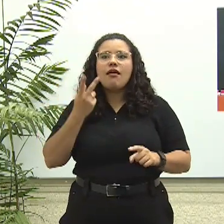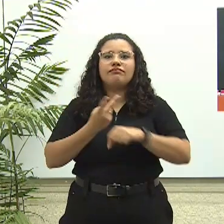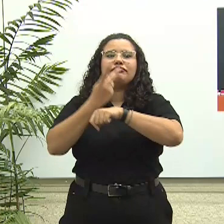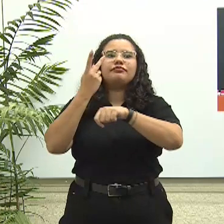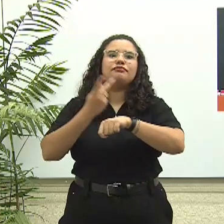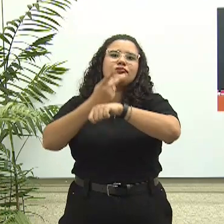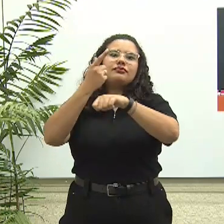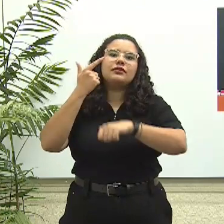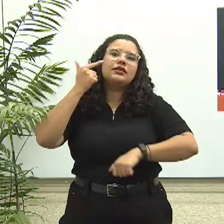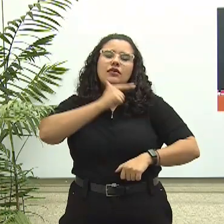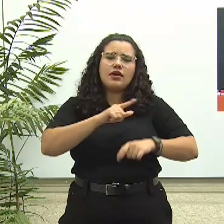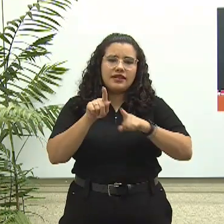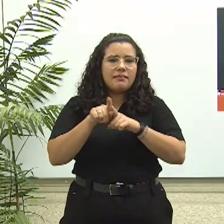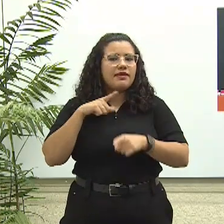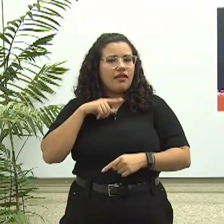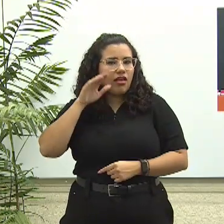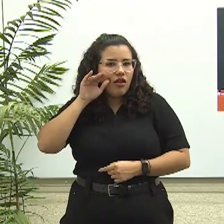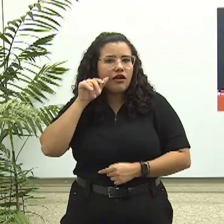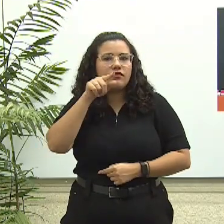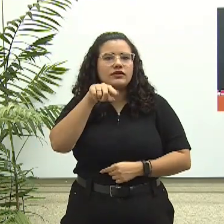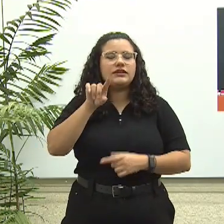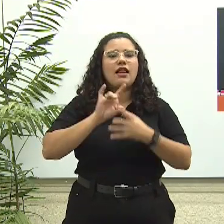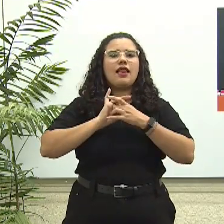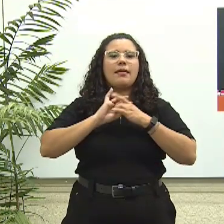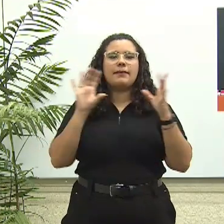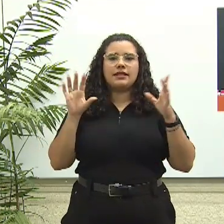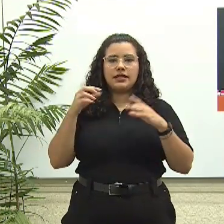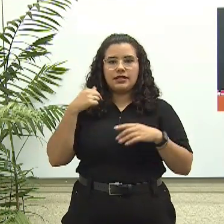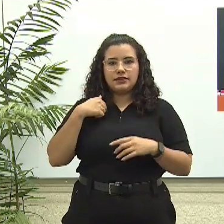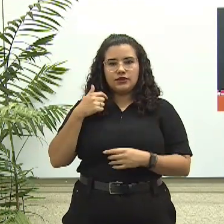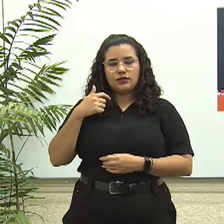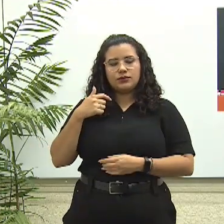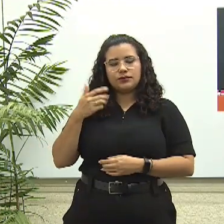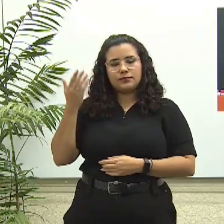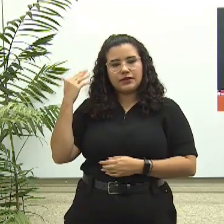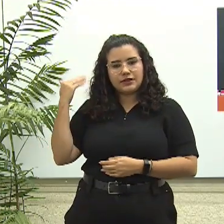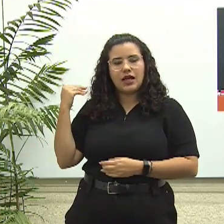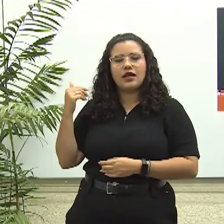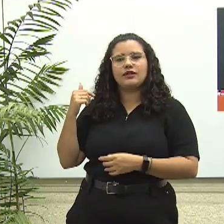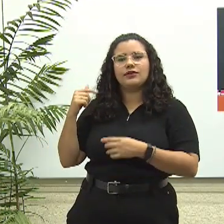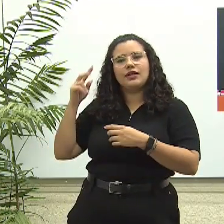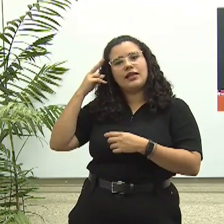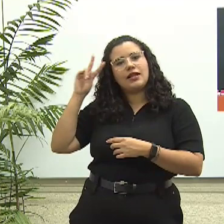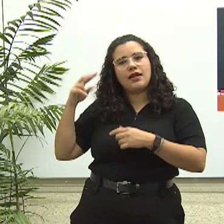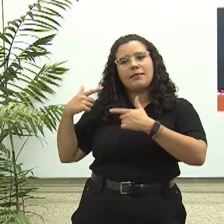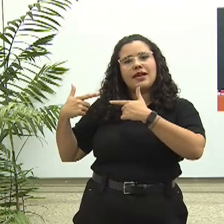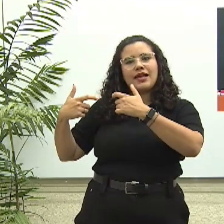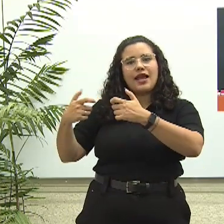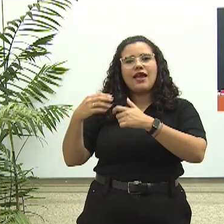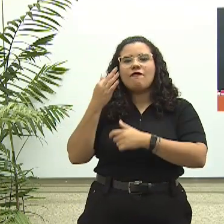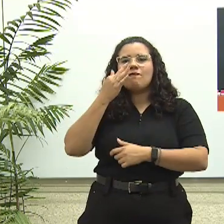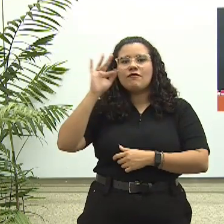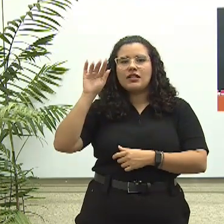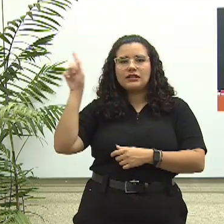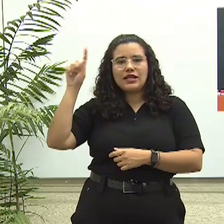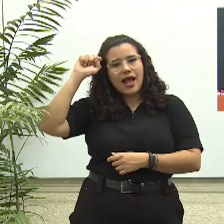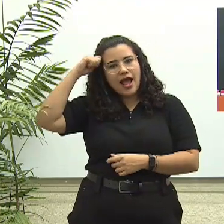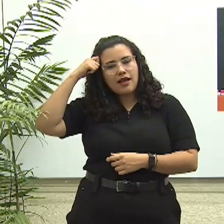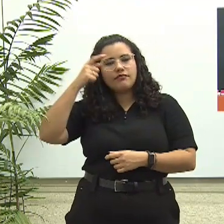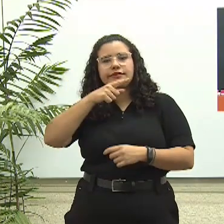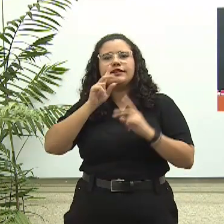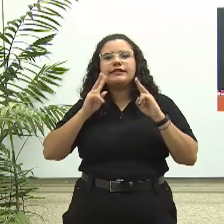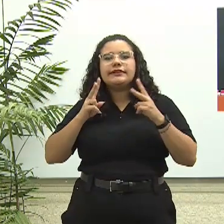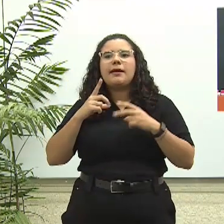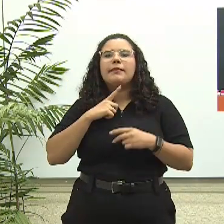explorar até a liberdade eu eu estudo a guerra da Argélia né os franceses lá na norte da África lá eles faziam muita lavagem cerebral